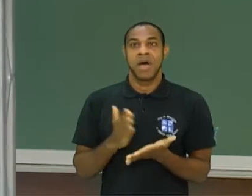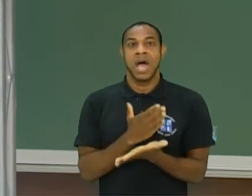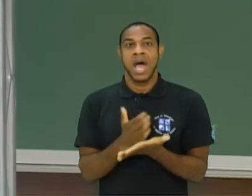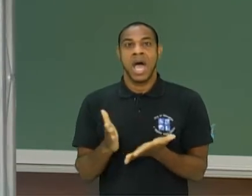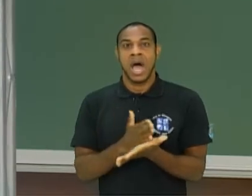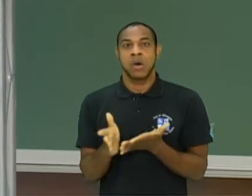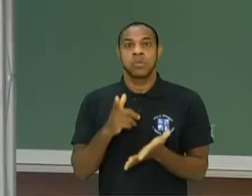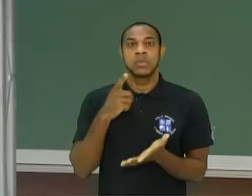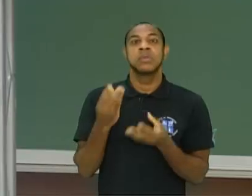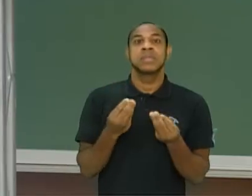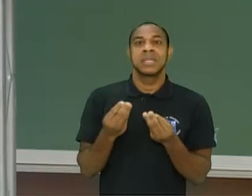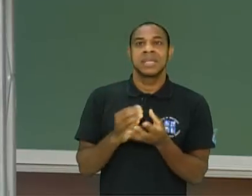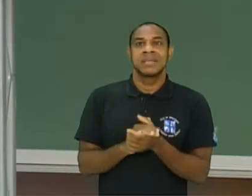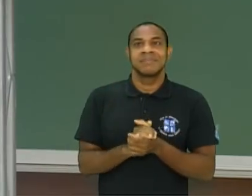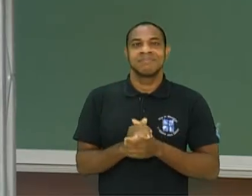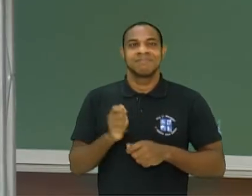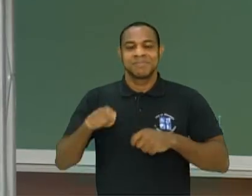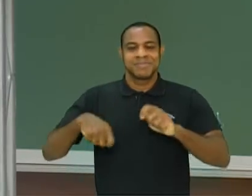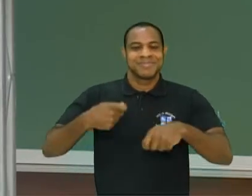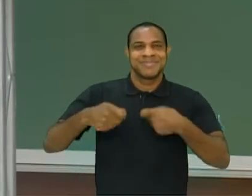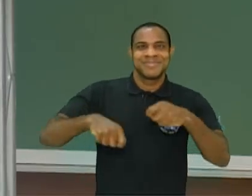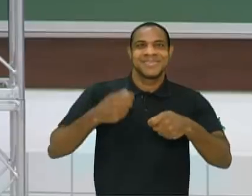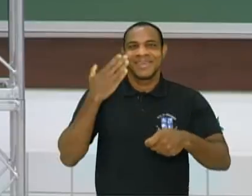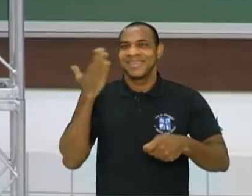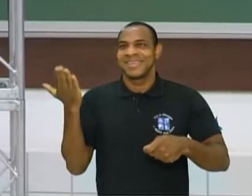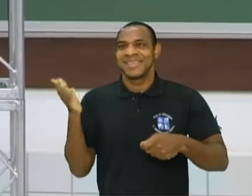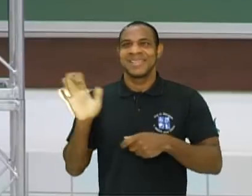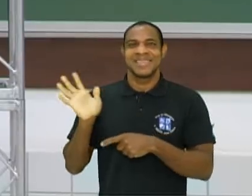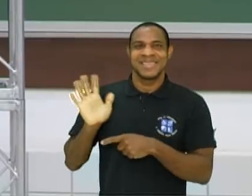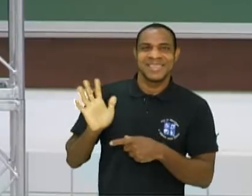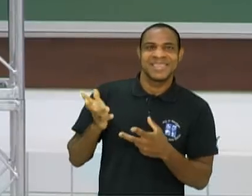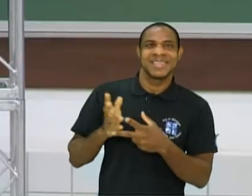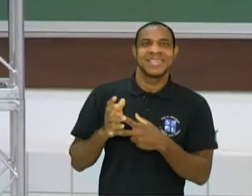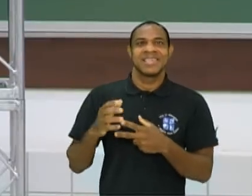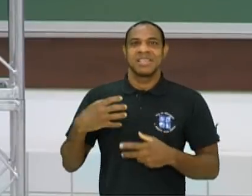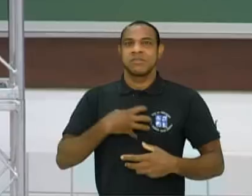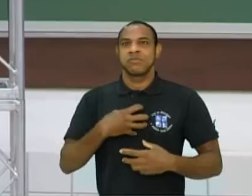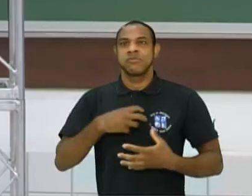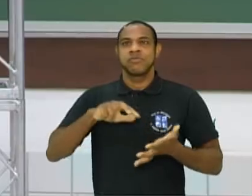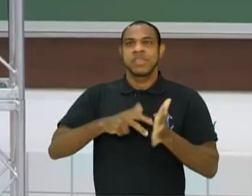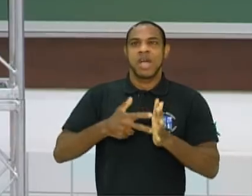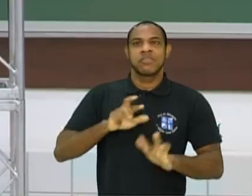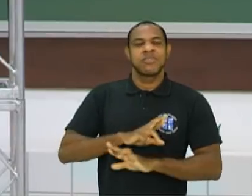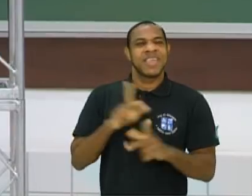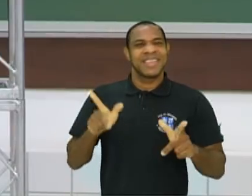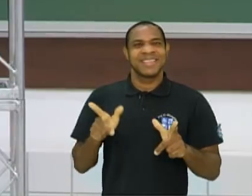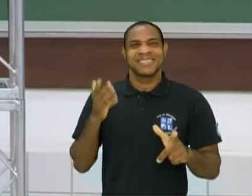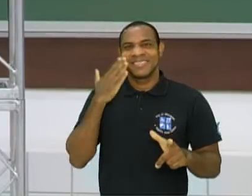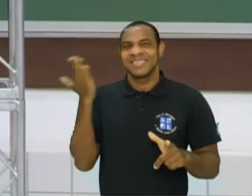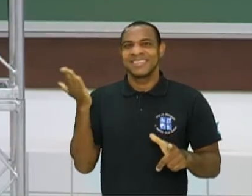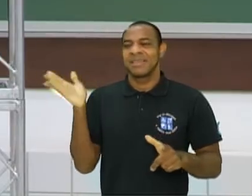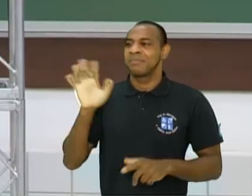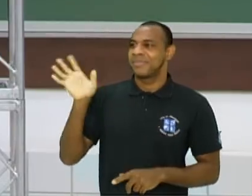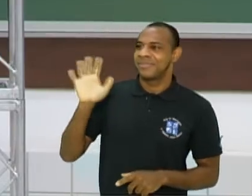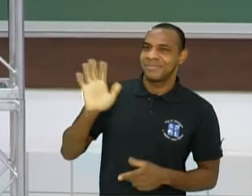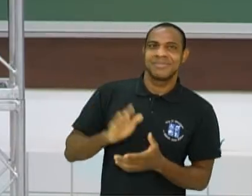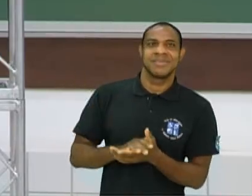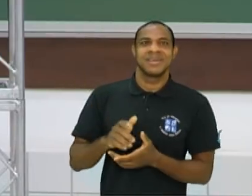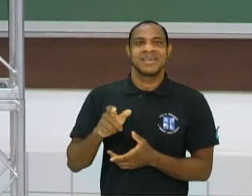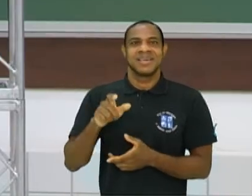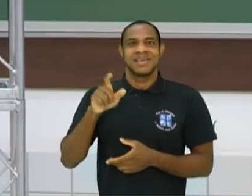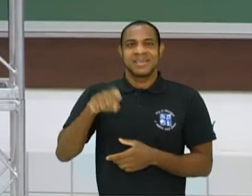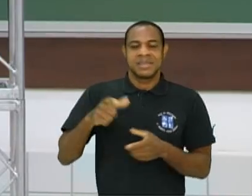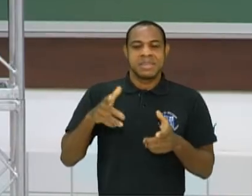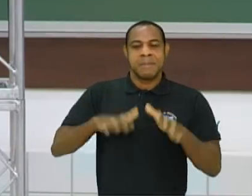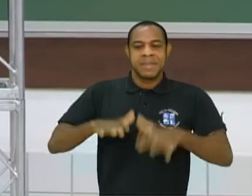nos comunicar e que esses sinais, eles podem ter sentidos diferentes dependendo da cultura, dependendo da região,